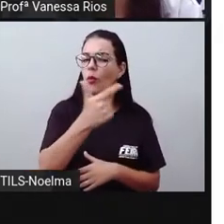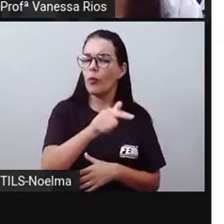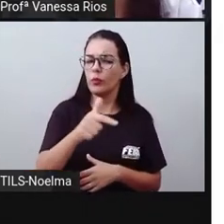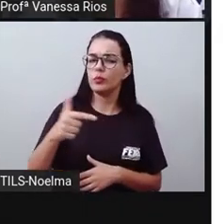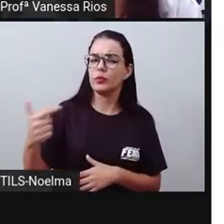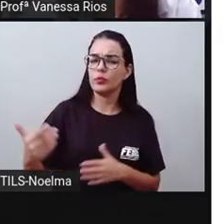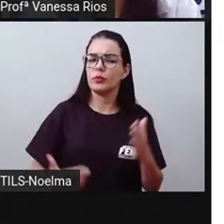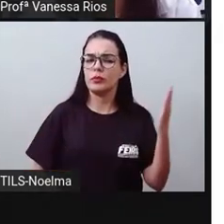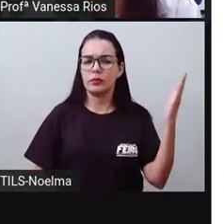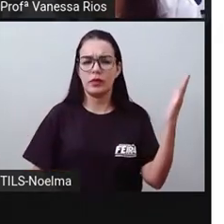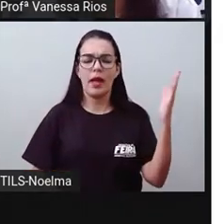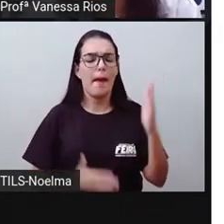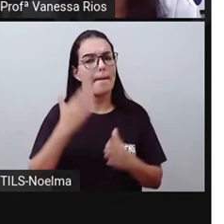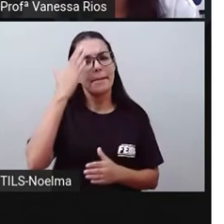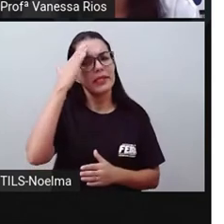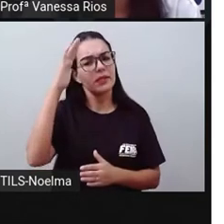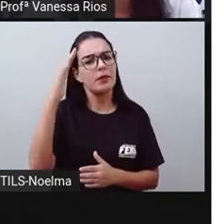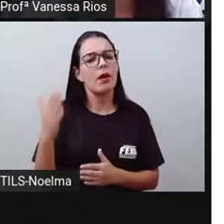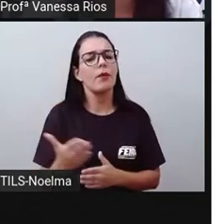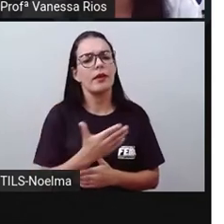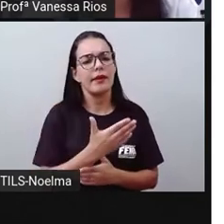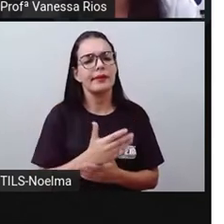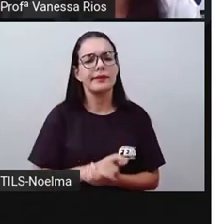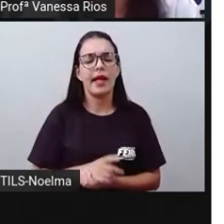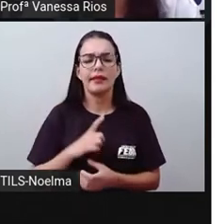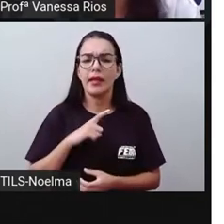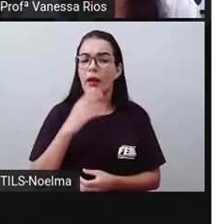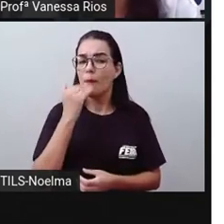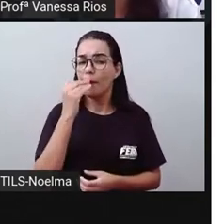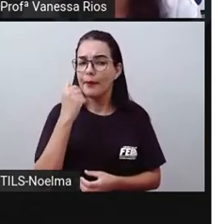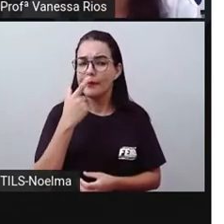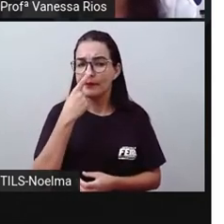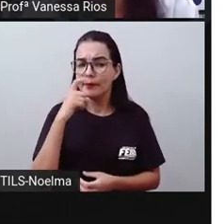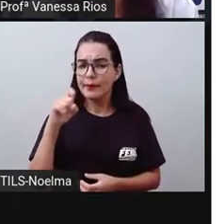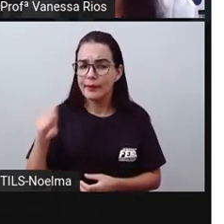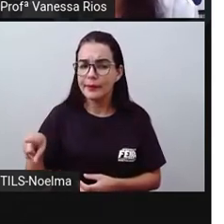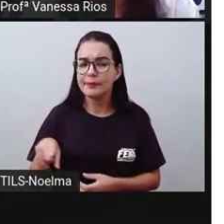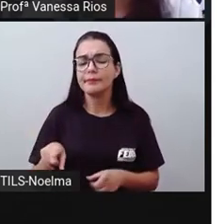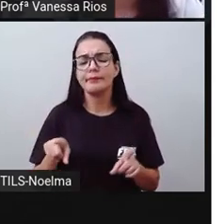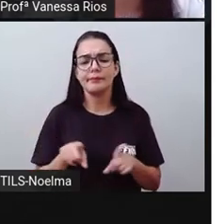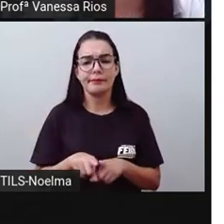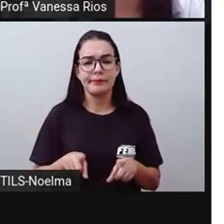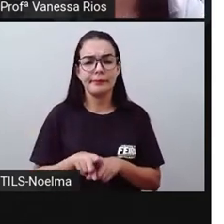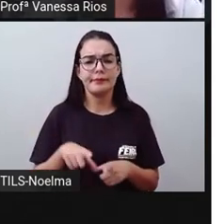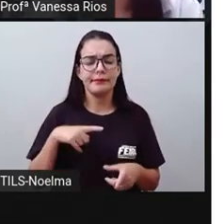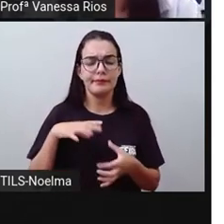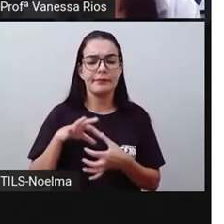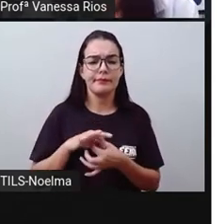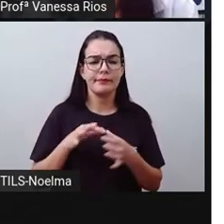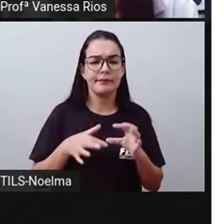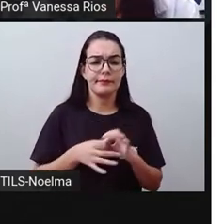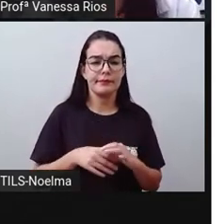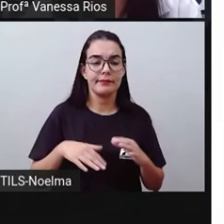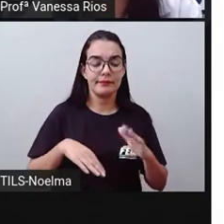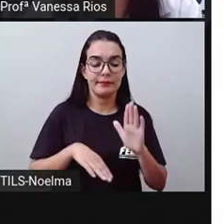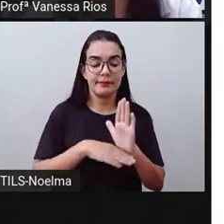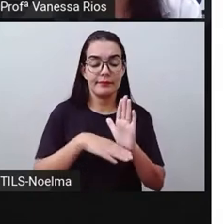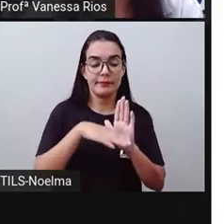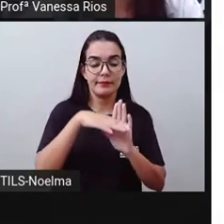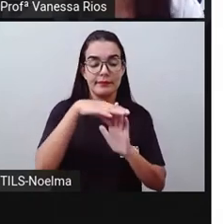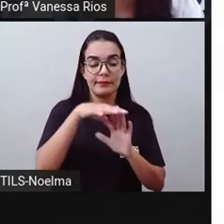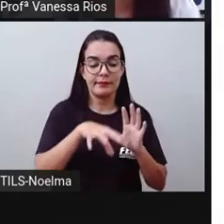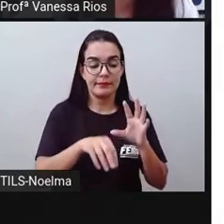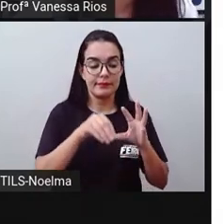né? Existe o lixo orgânico, então tem outras cores associadas às lixeiras, para que o processo de coleta